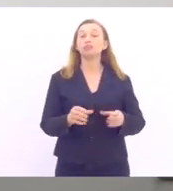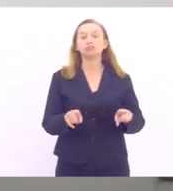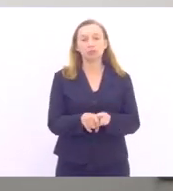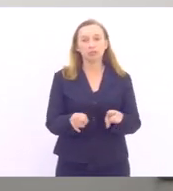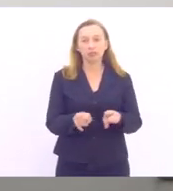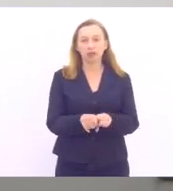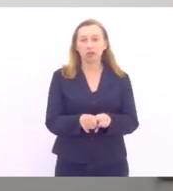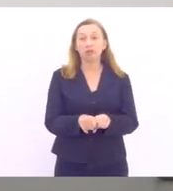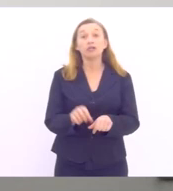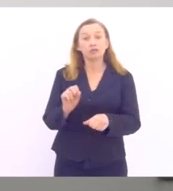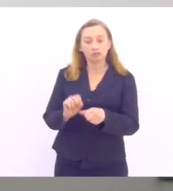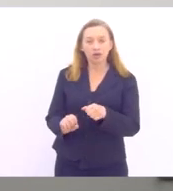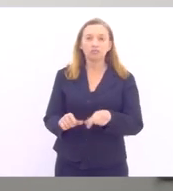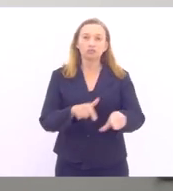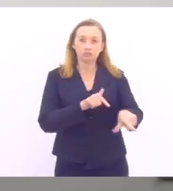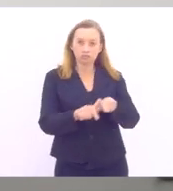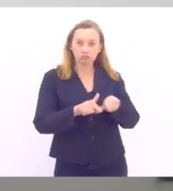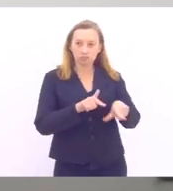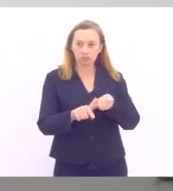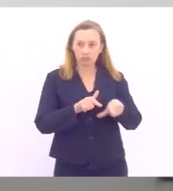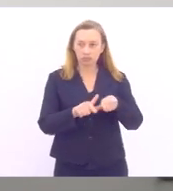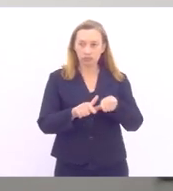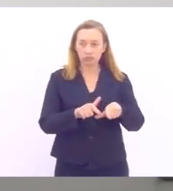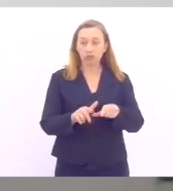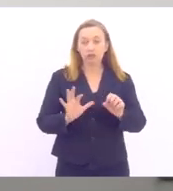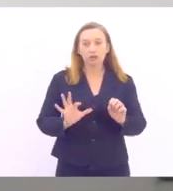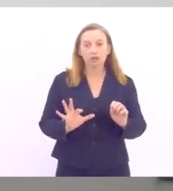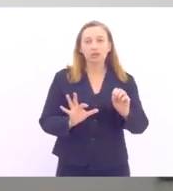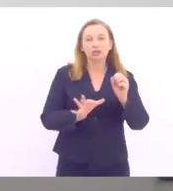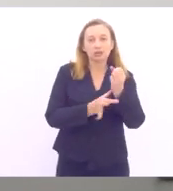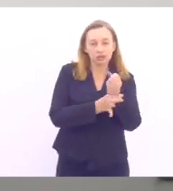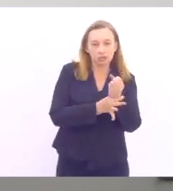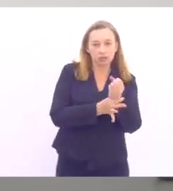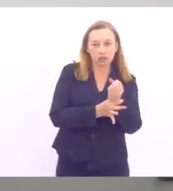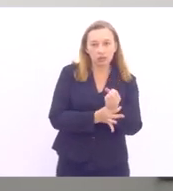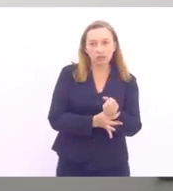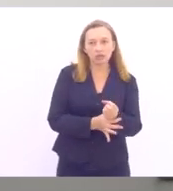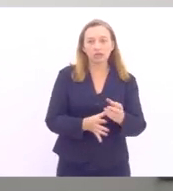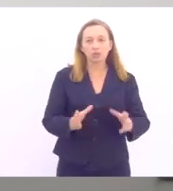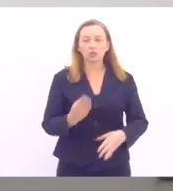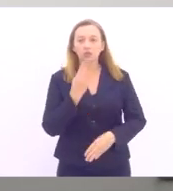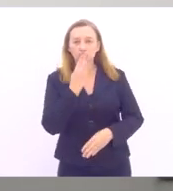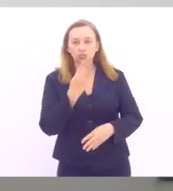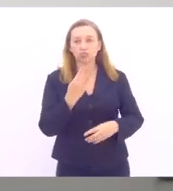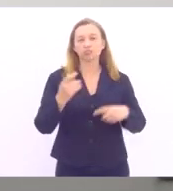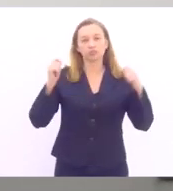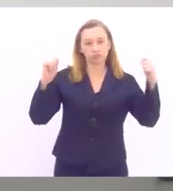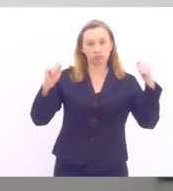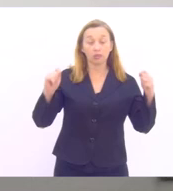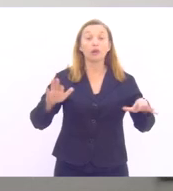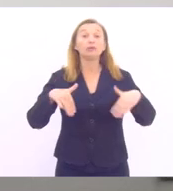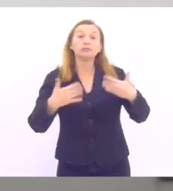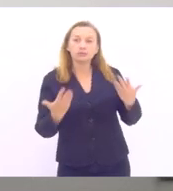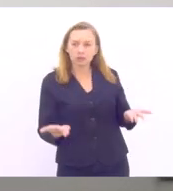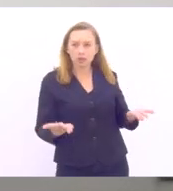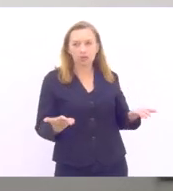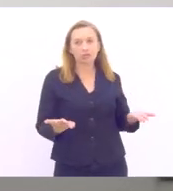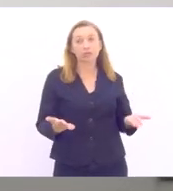executem o serviço de segurança ao torcedor. Né? Então, lá